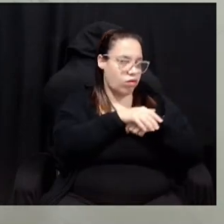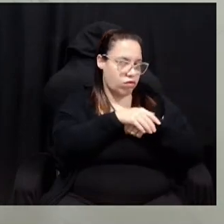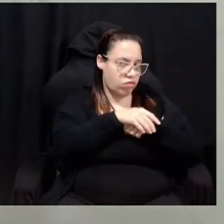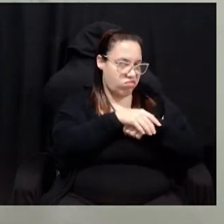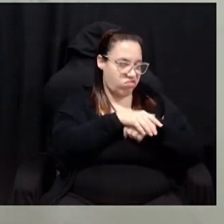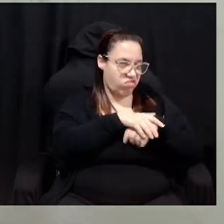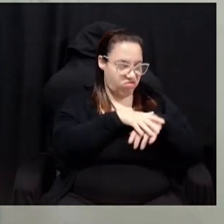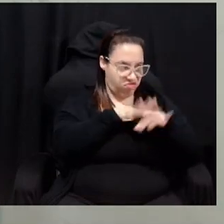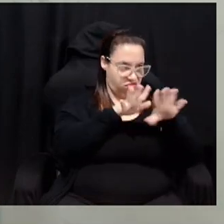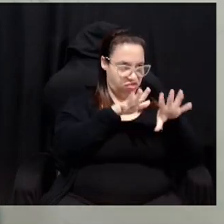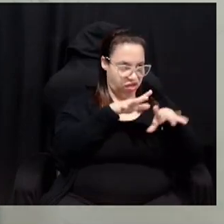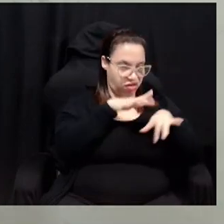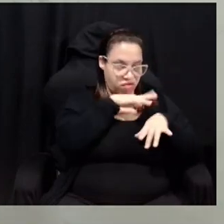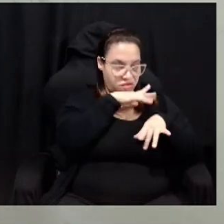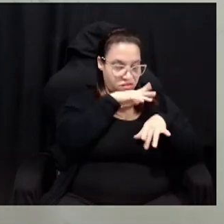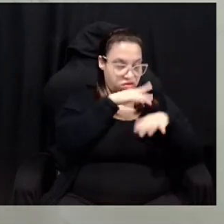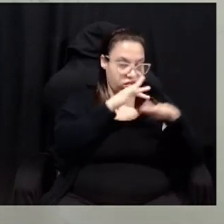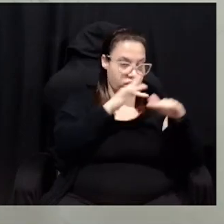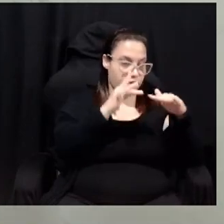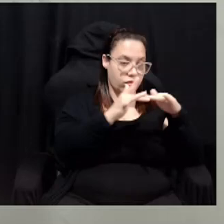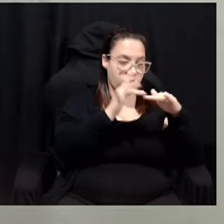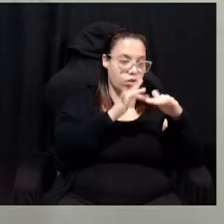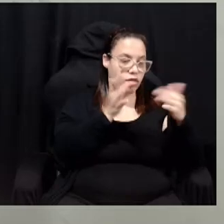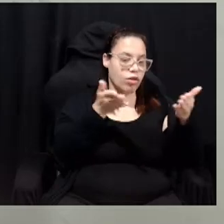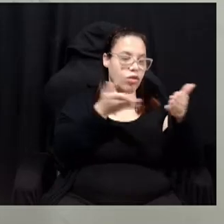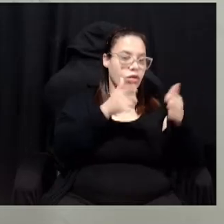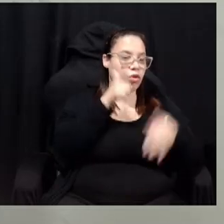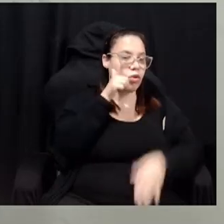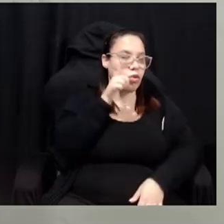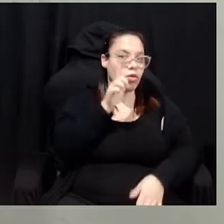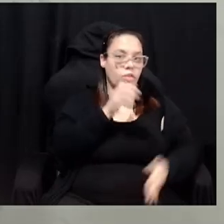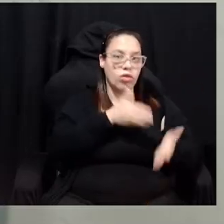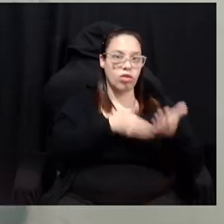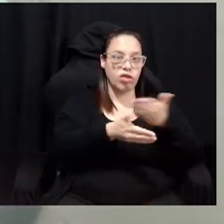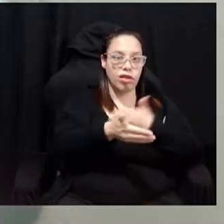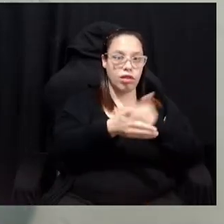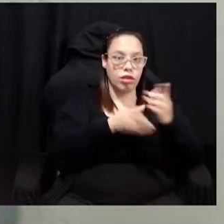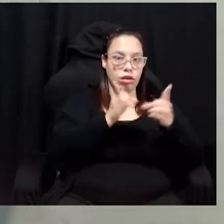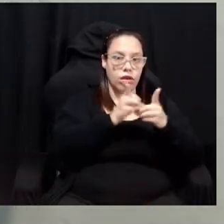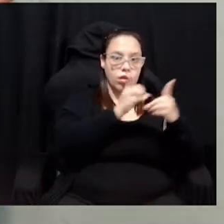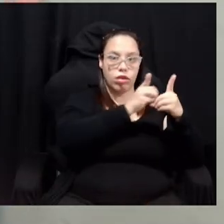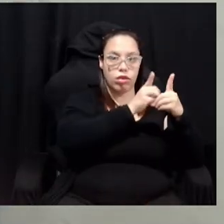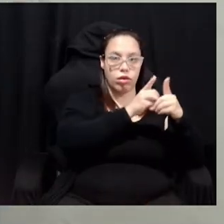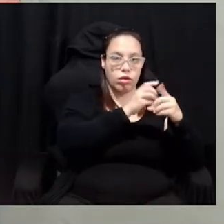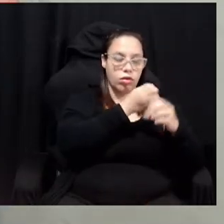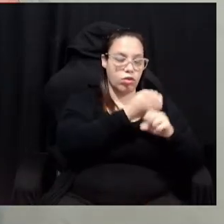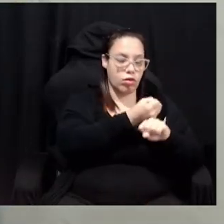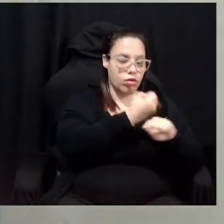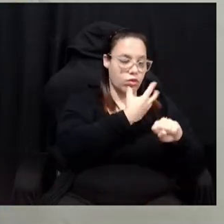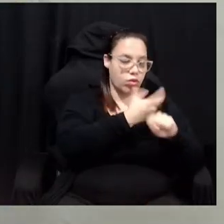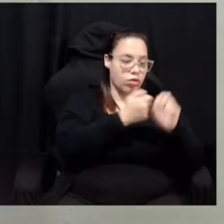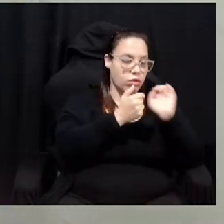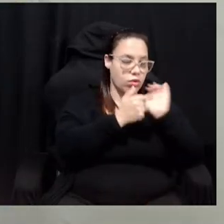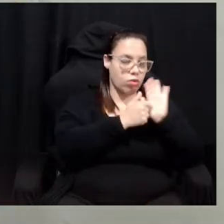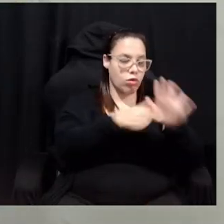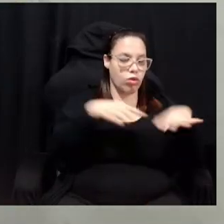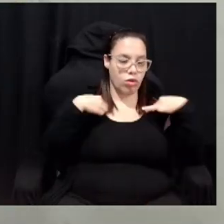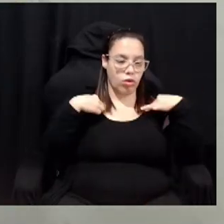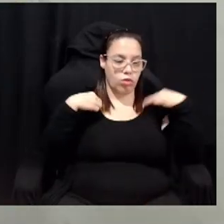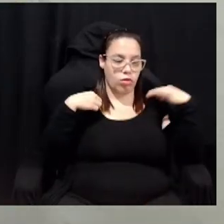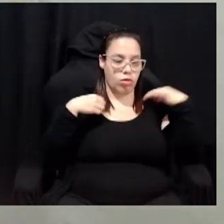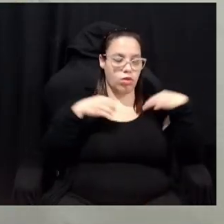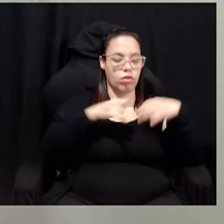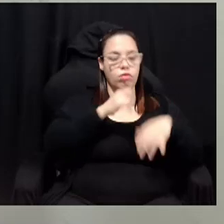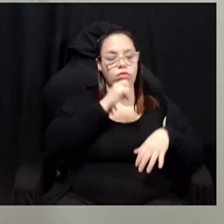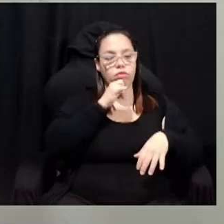uma rede social, e hoje eu consigo mesclar. Eu consigo fazer um atendimento por vídeo, mostrar uma peça de roupa, por exemplo, um produto, e